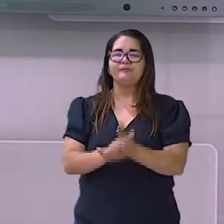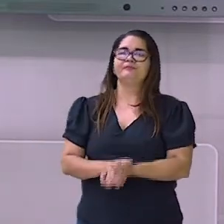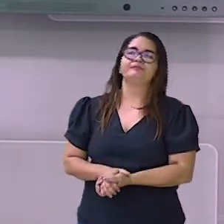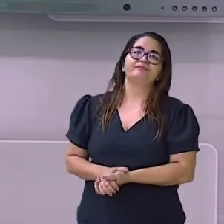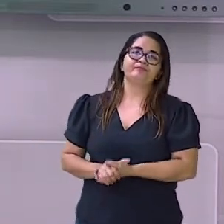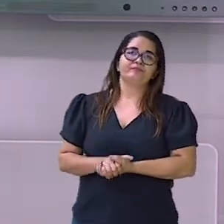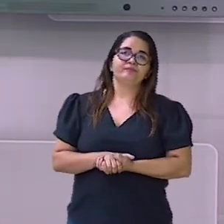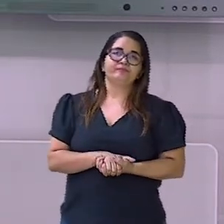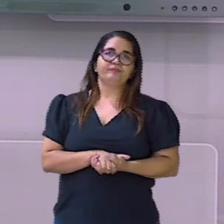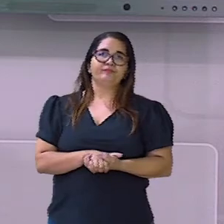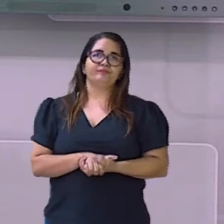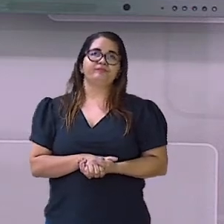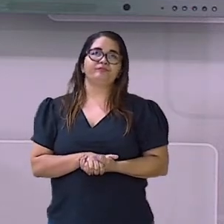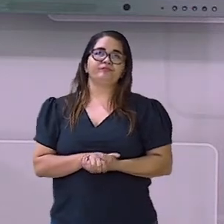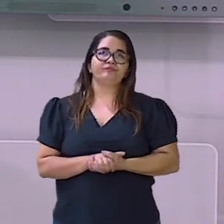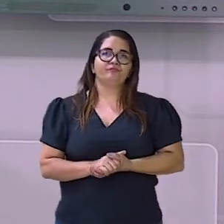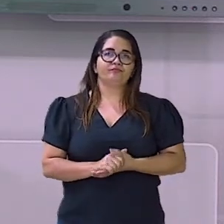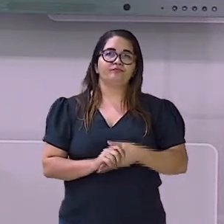bom?